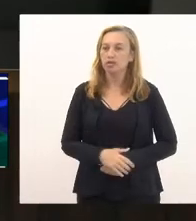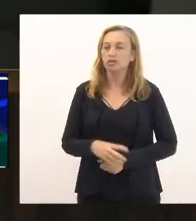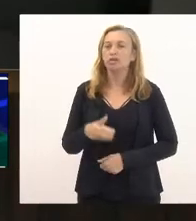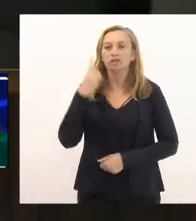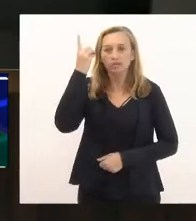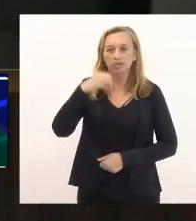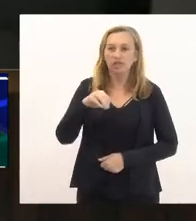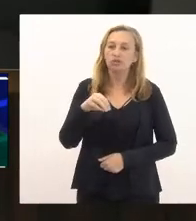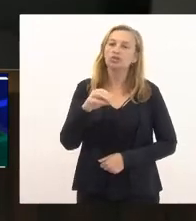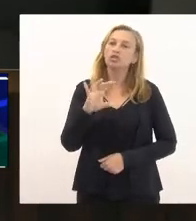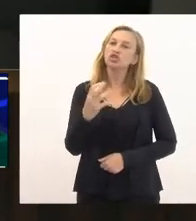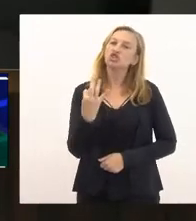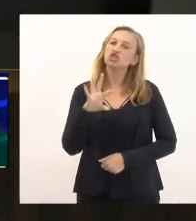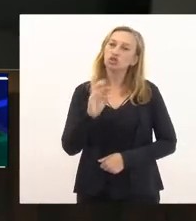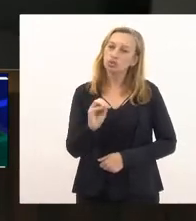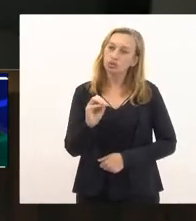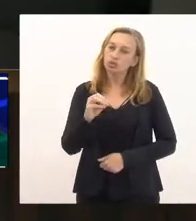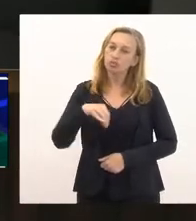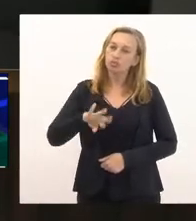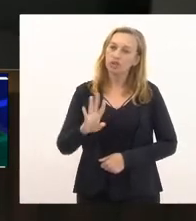Deputado Chico Machado.